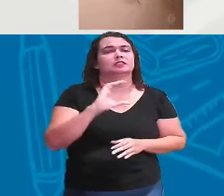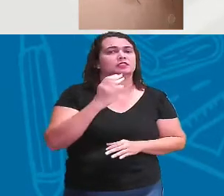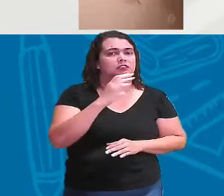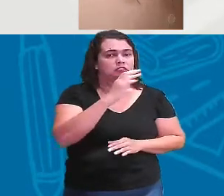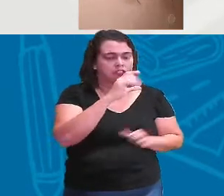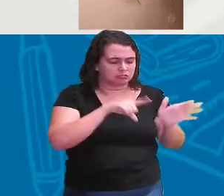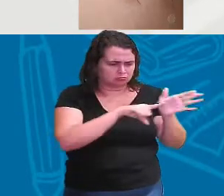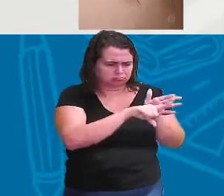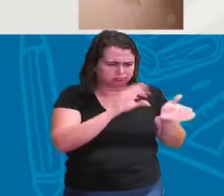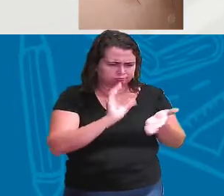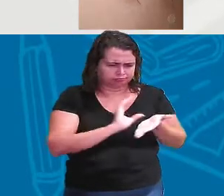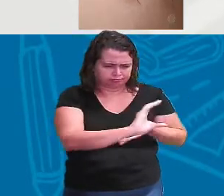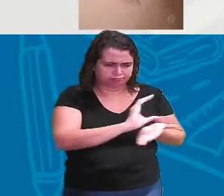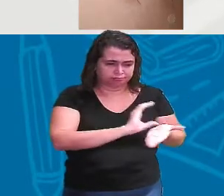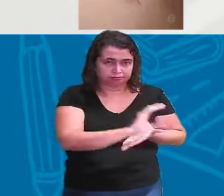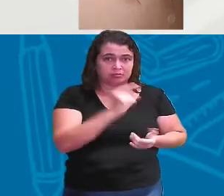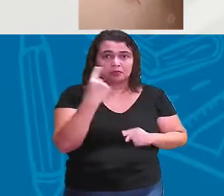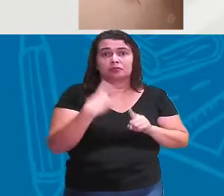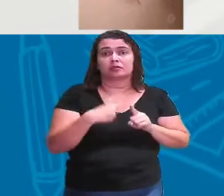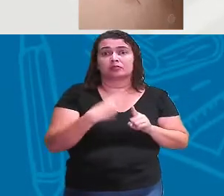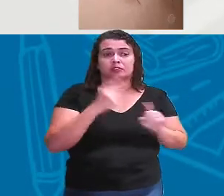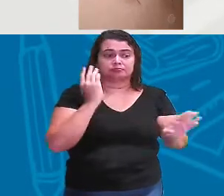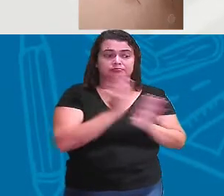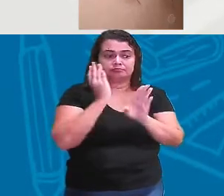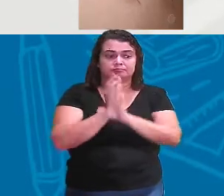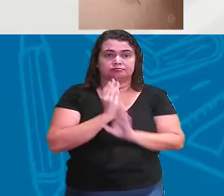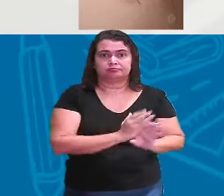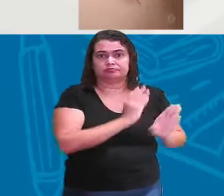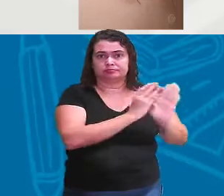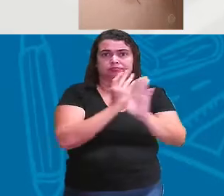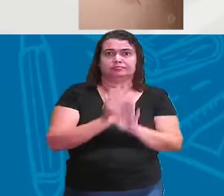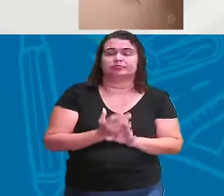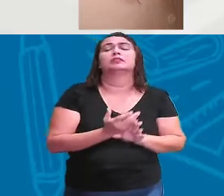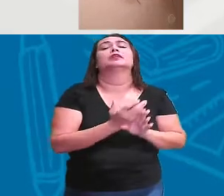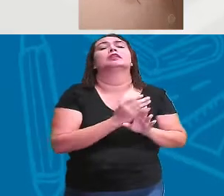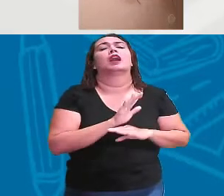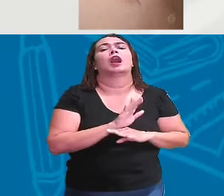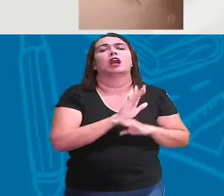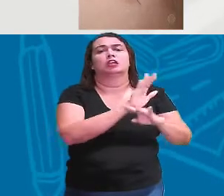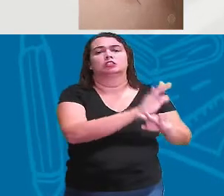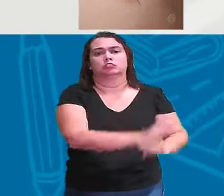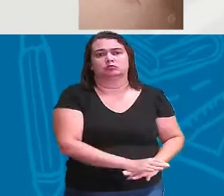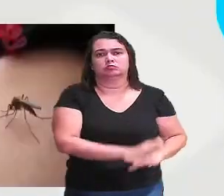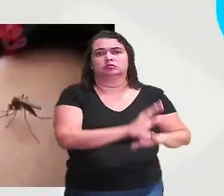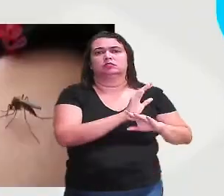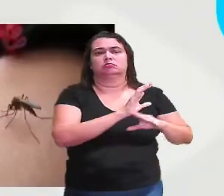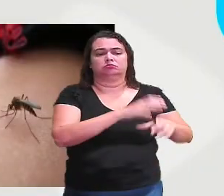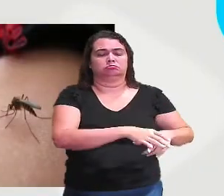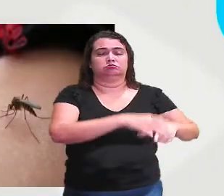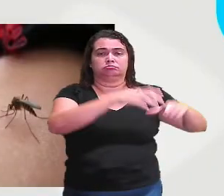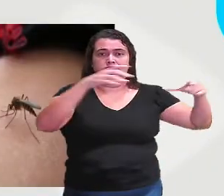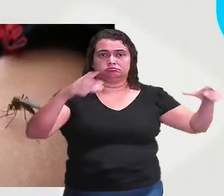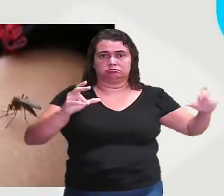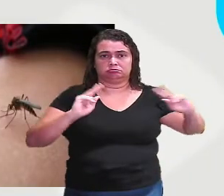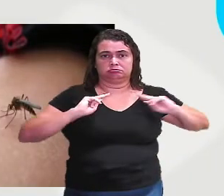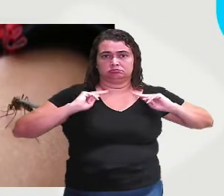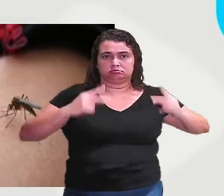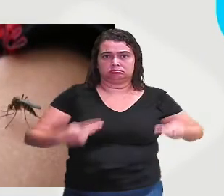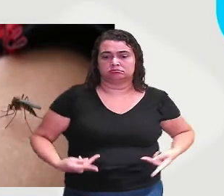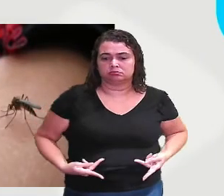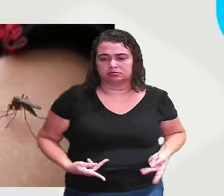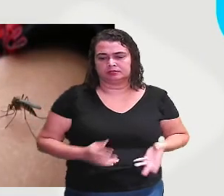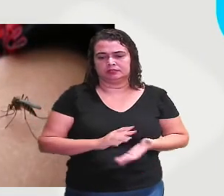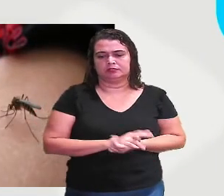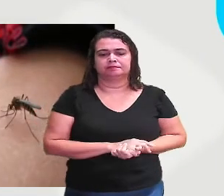na capacidade inteligível que o ser humano tem em prol do bem maior, que é o bem da humanidade. E aí, ó, o bicho responsável